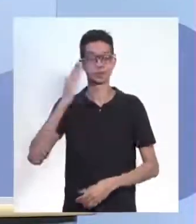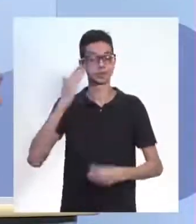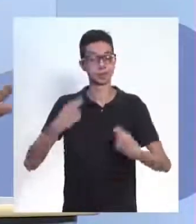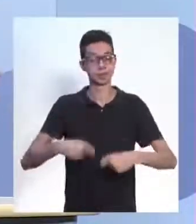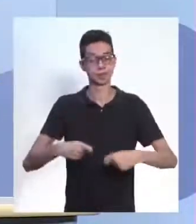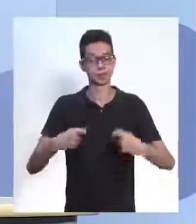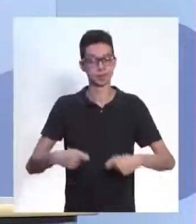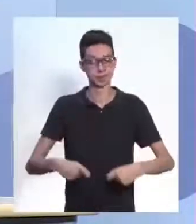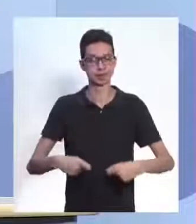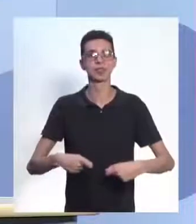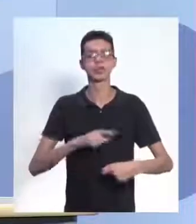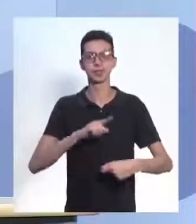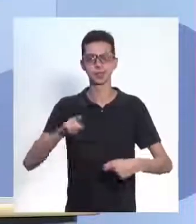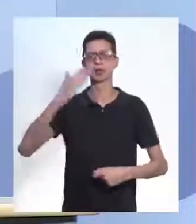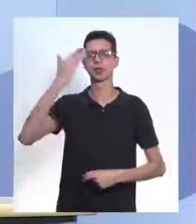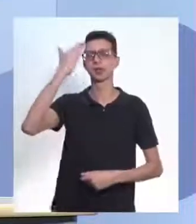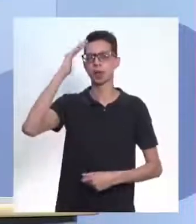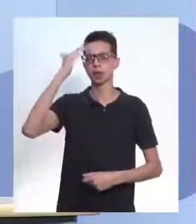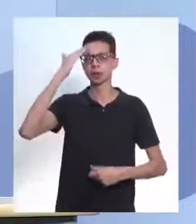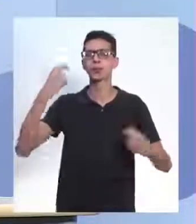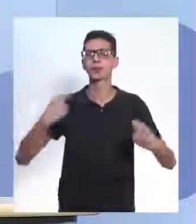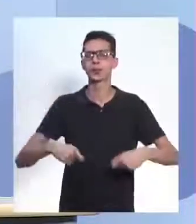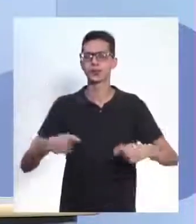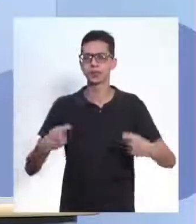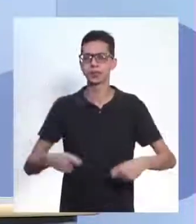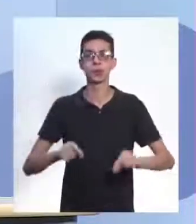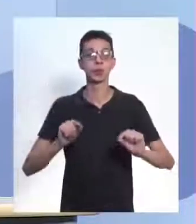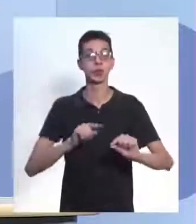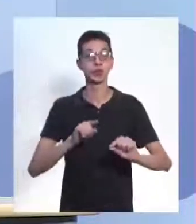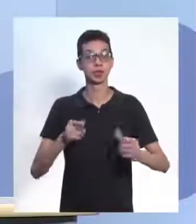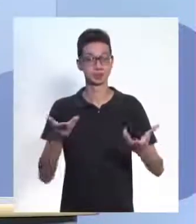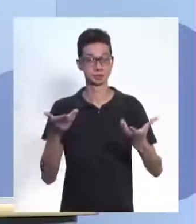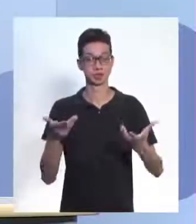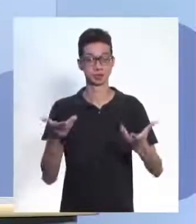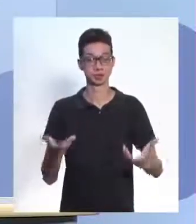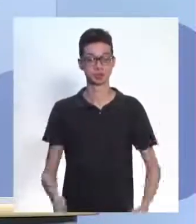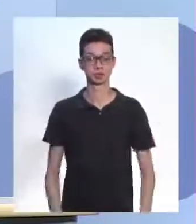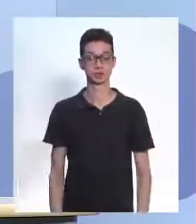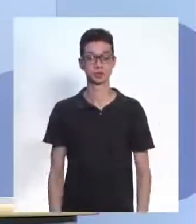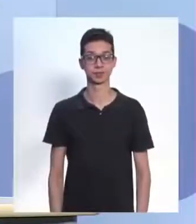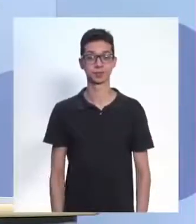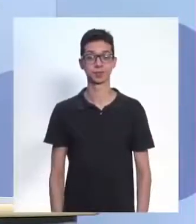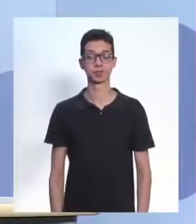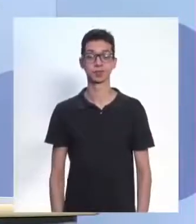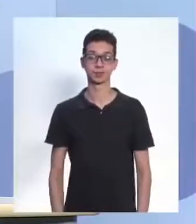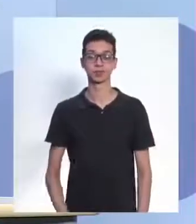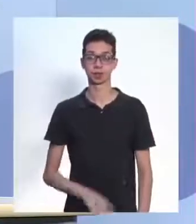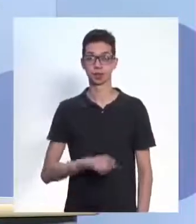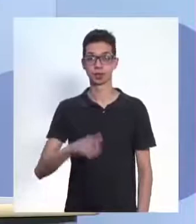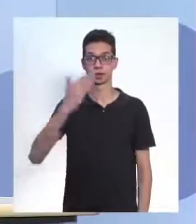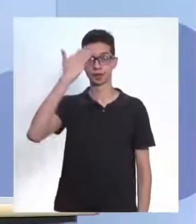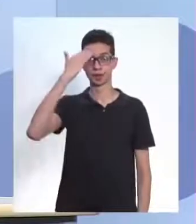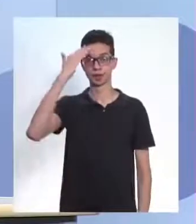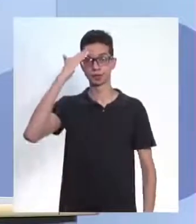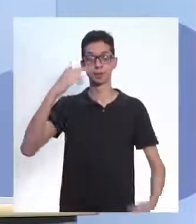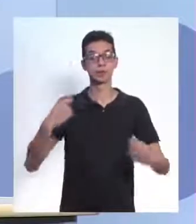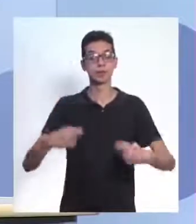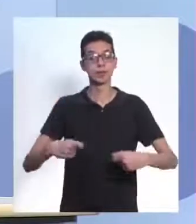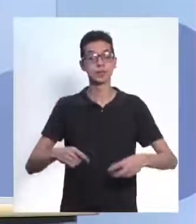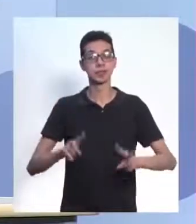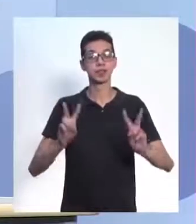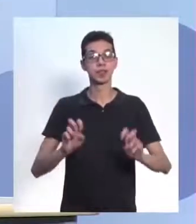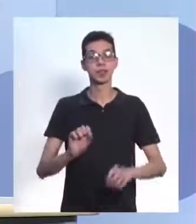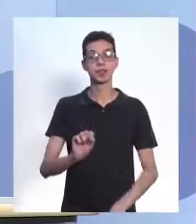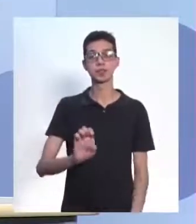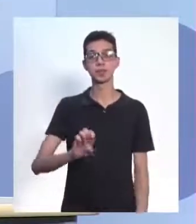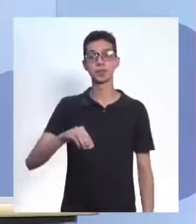gente precisa entender se a gente quer, não é? A gente precisa entender as relações semânticas